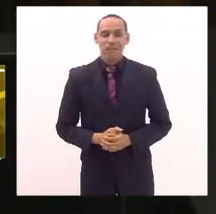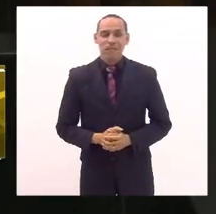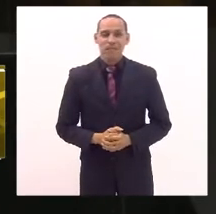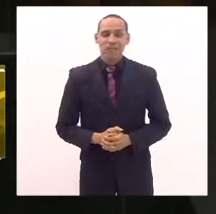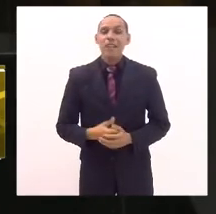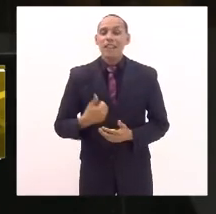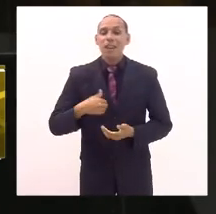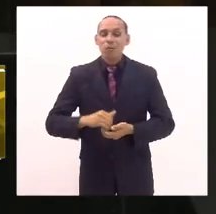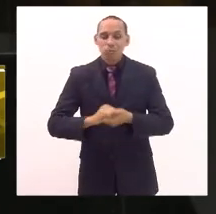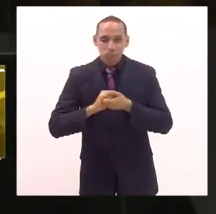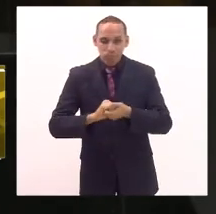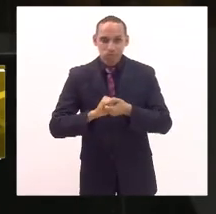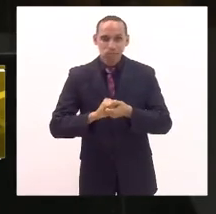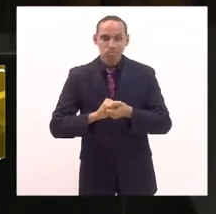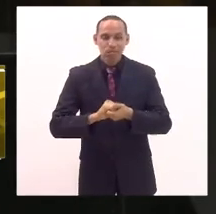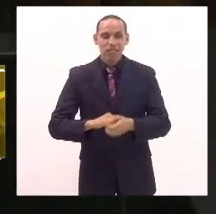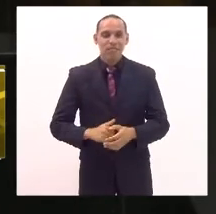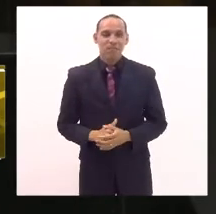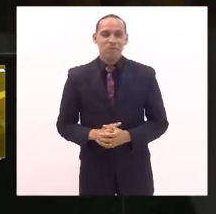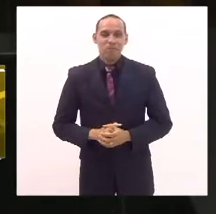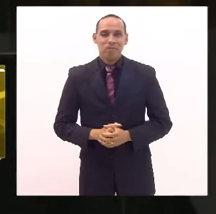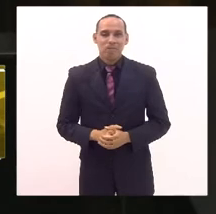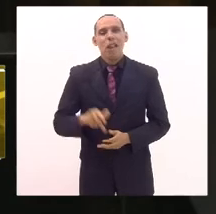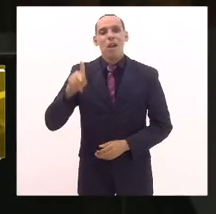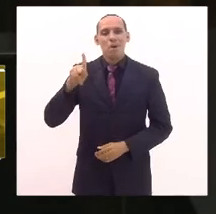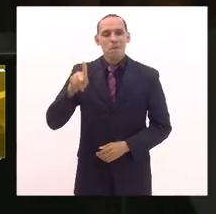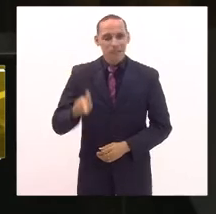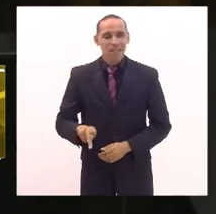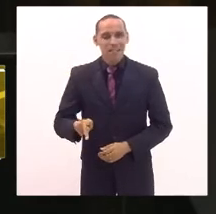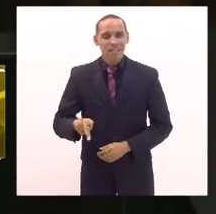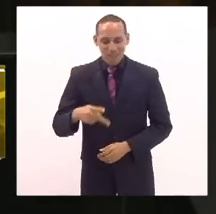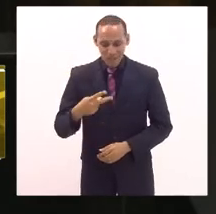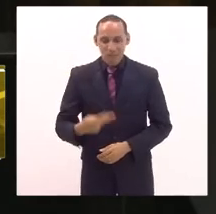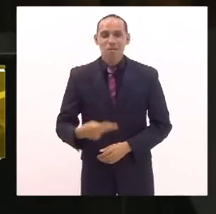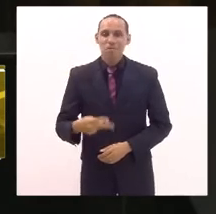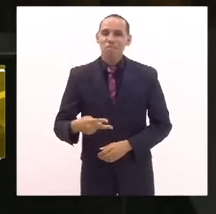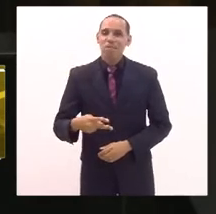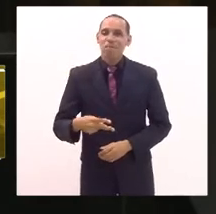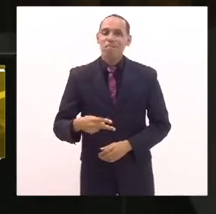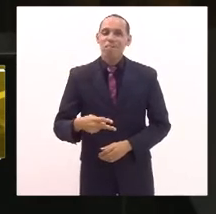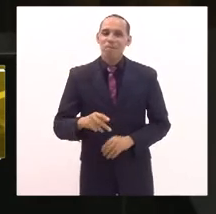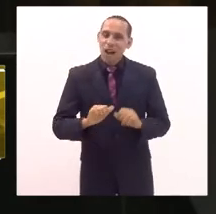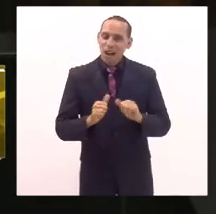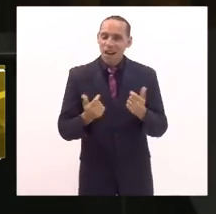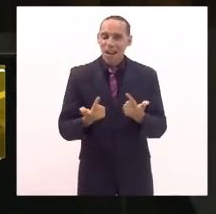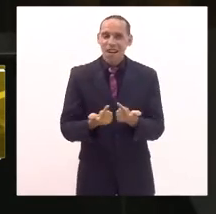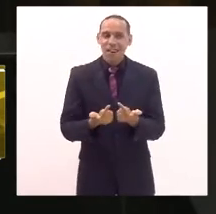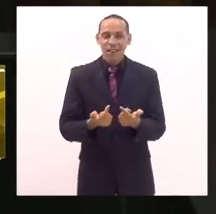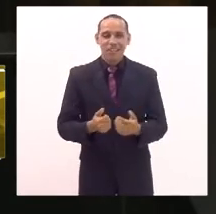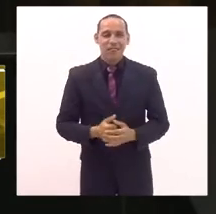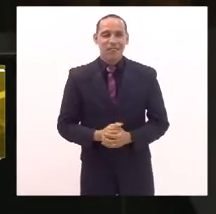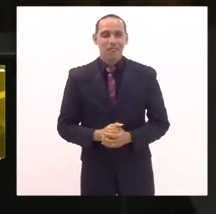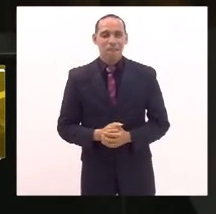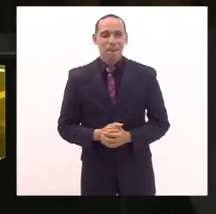Quero saudar o nosso presidente da Câmara, da Alerge,